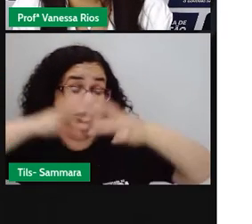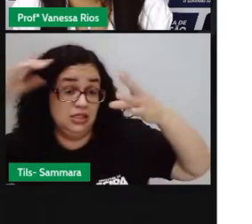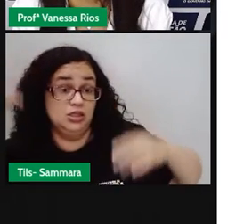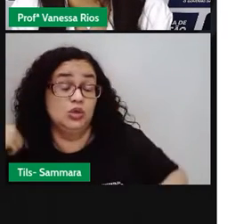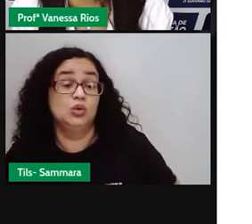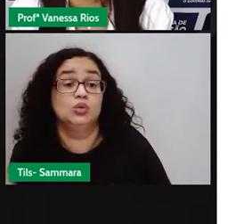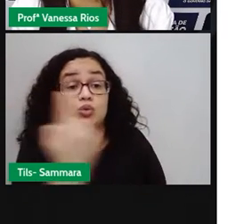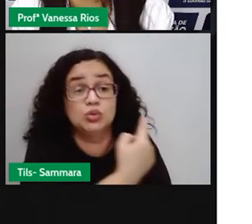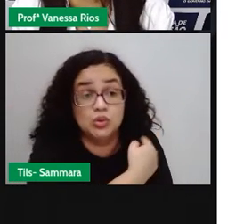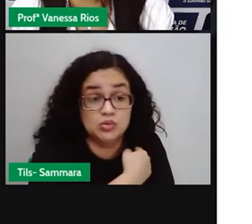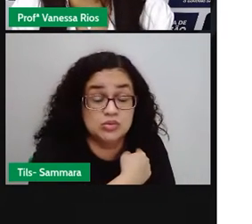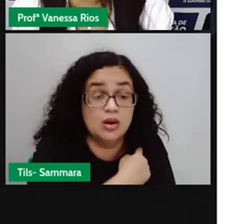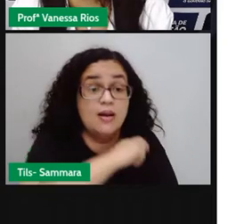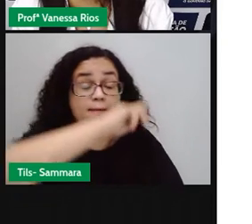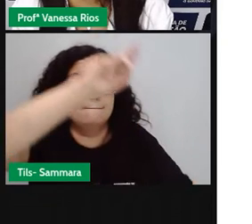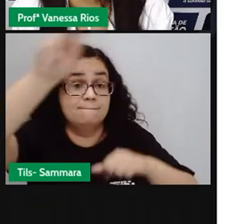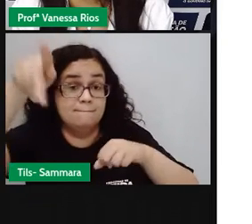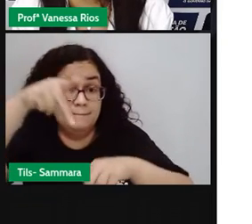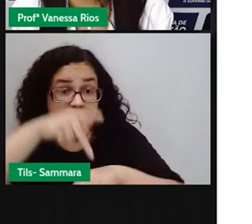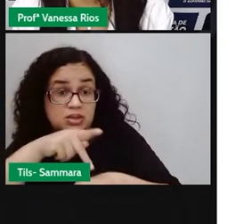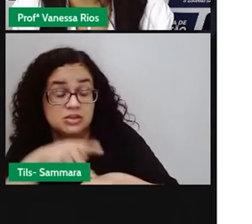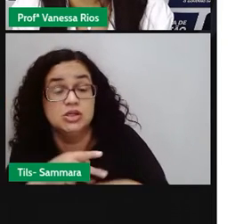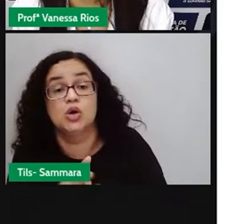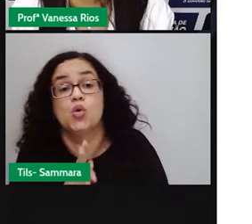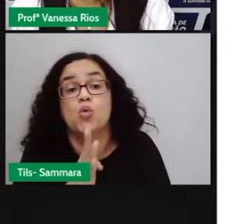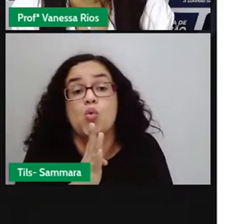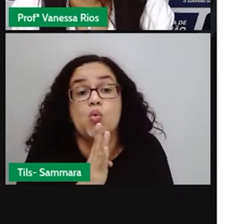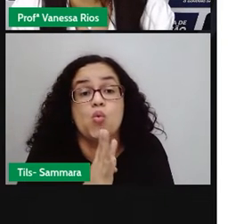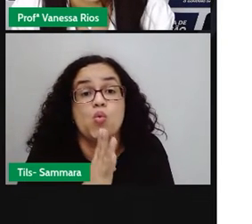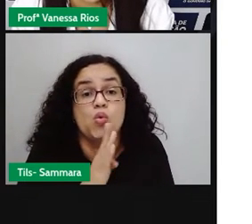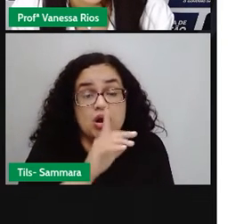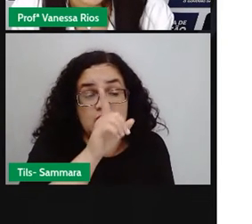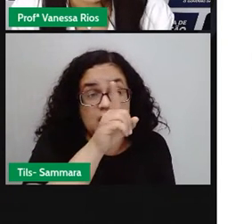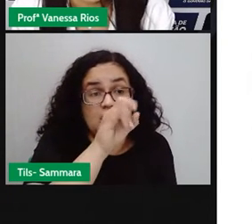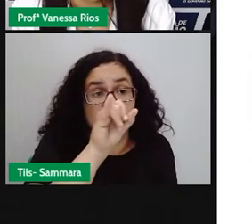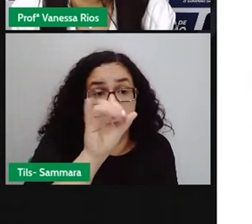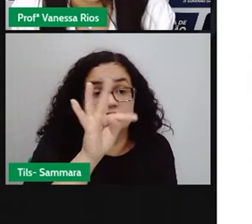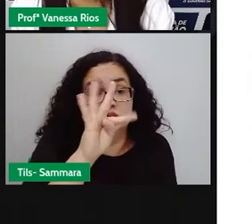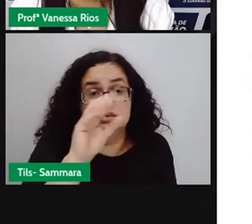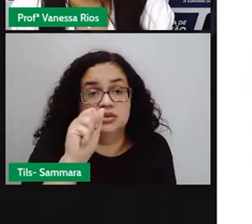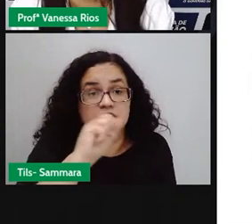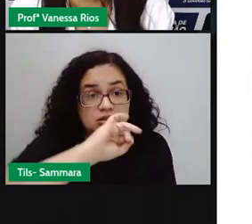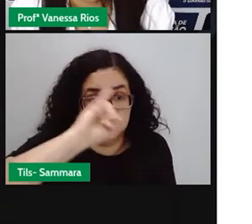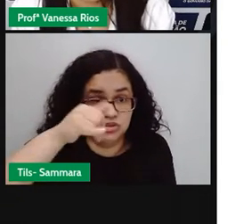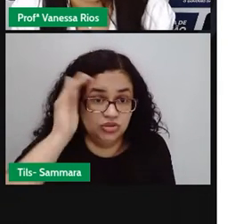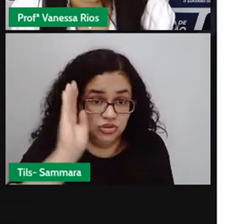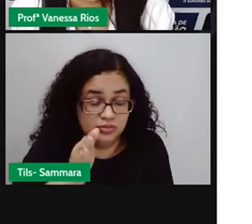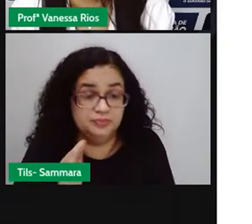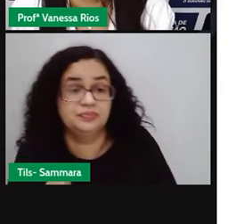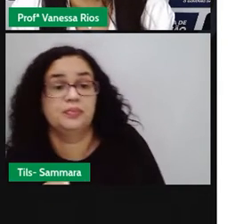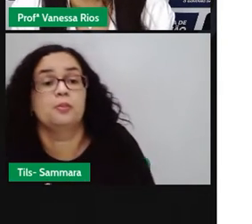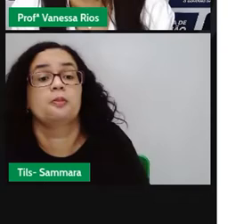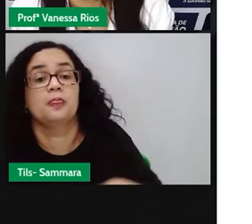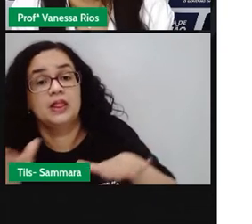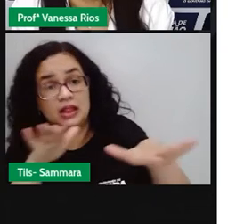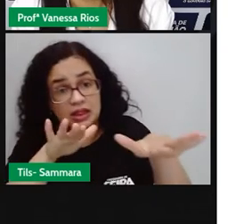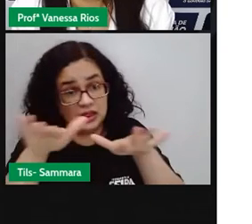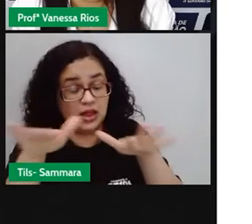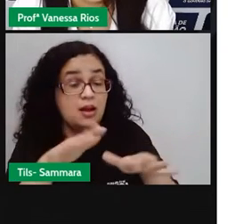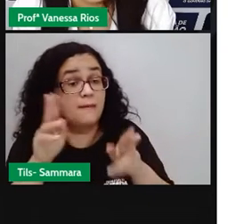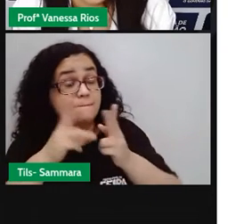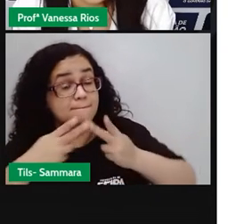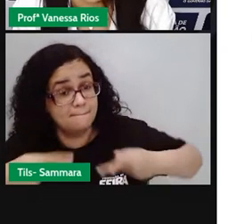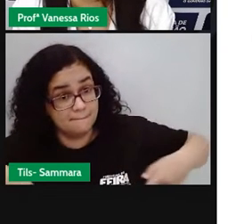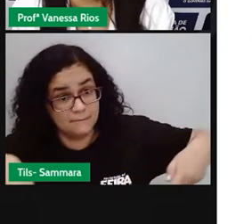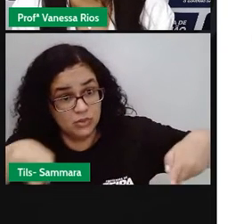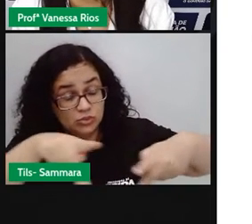nosso país, as quais ficaram conhecidas como Direta Já. Então, esse movimento, né, esse movimento